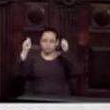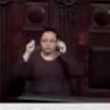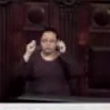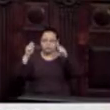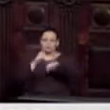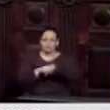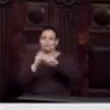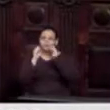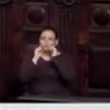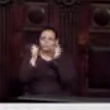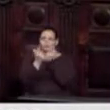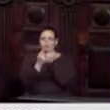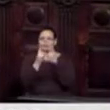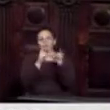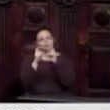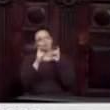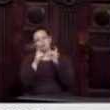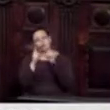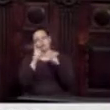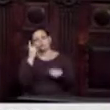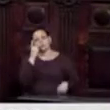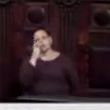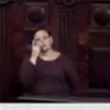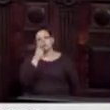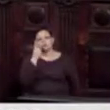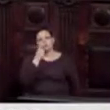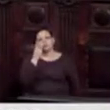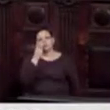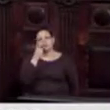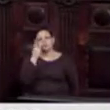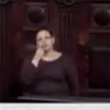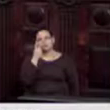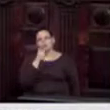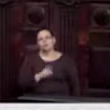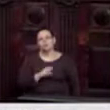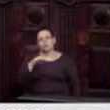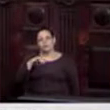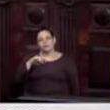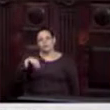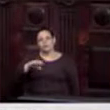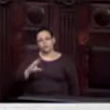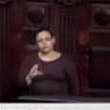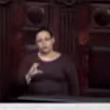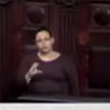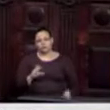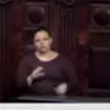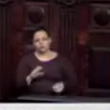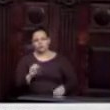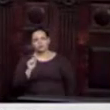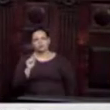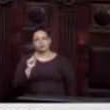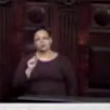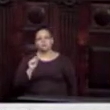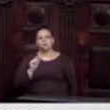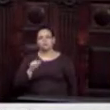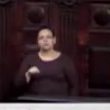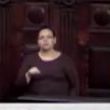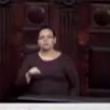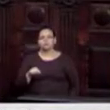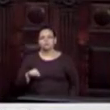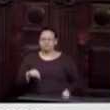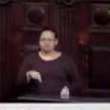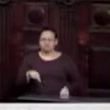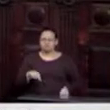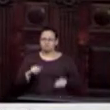Legislativa discutir deputados veteranos, como o deputado Carlos Mink. Que casa do povo